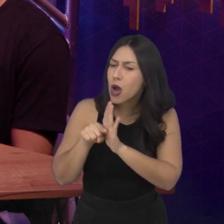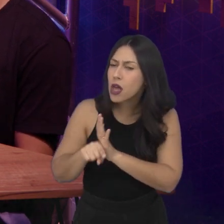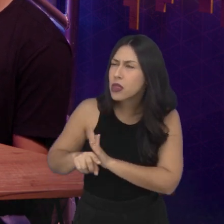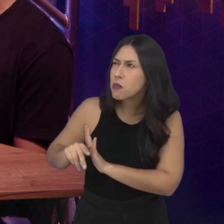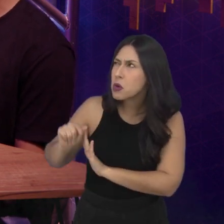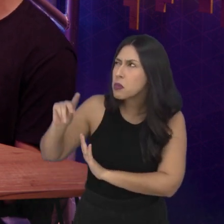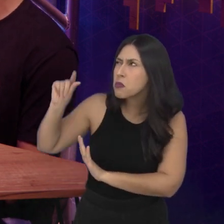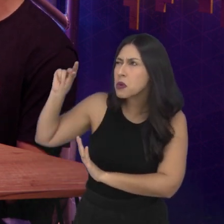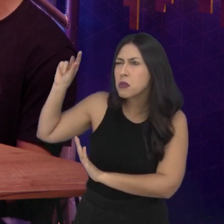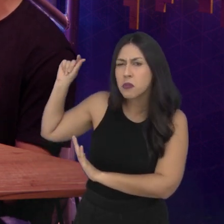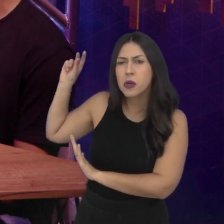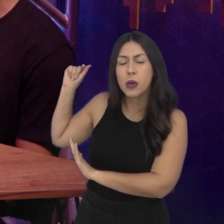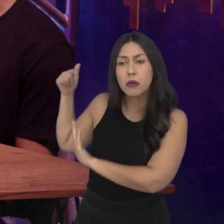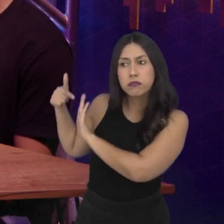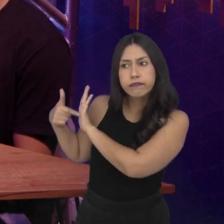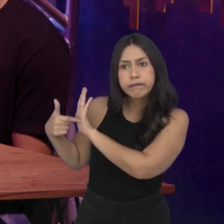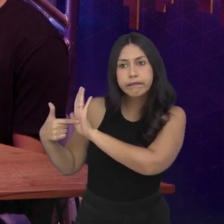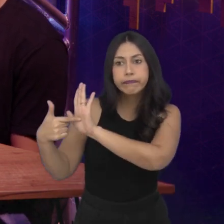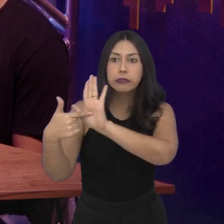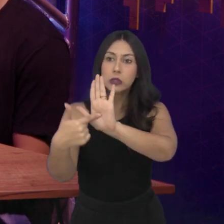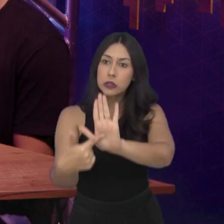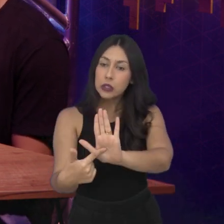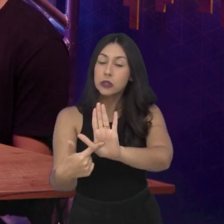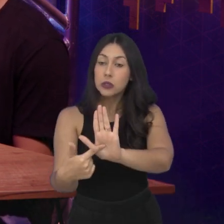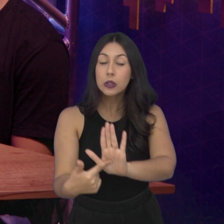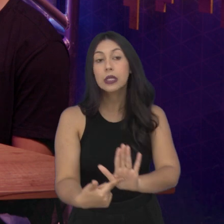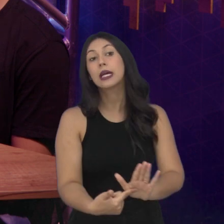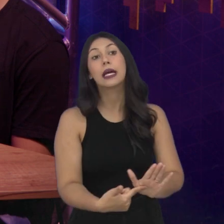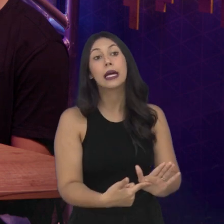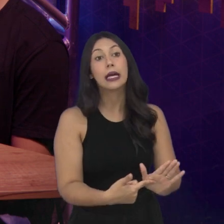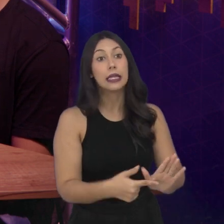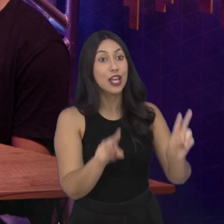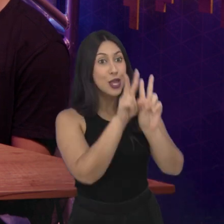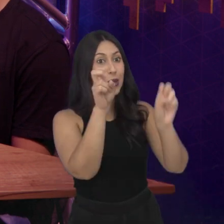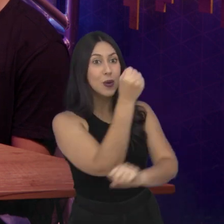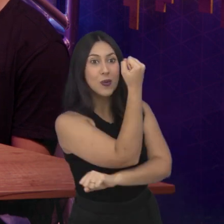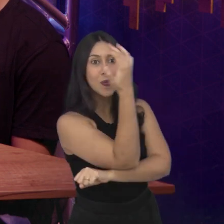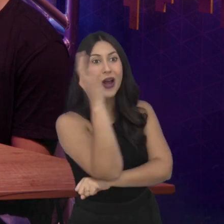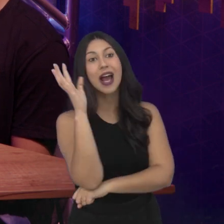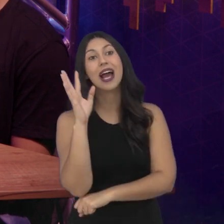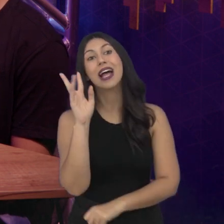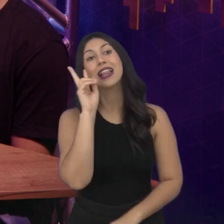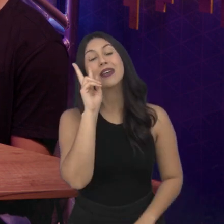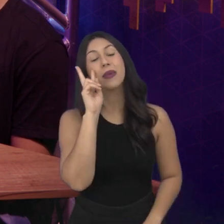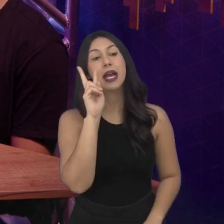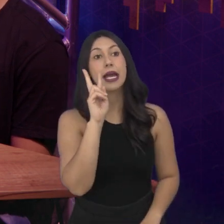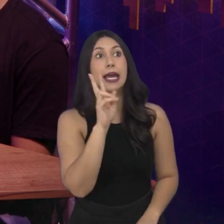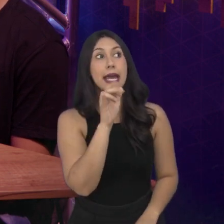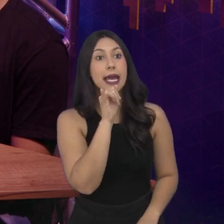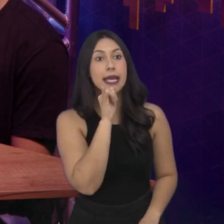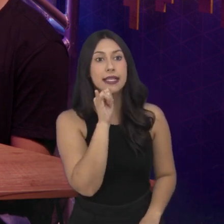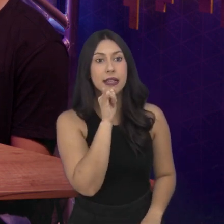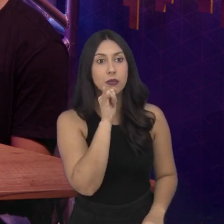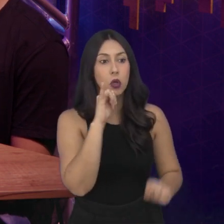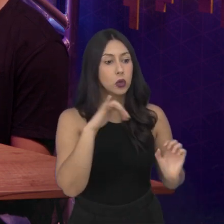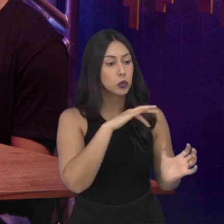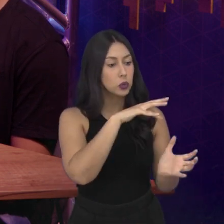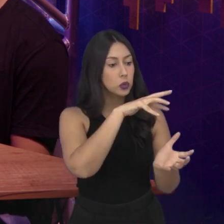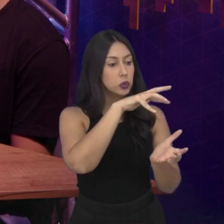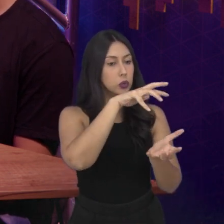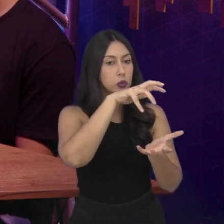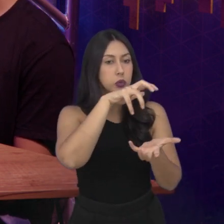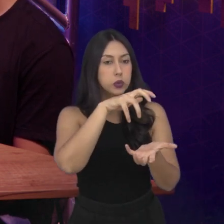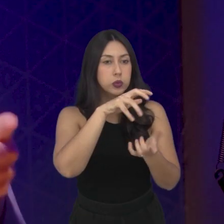pesquisas há muito tempo apontando essas questões, né? Você falou da questão ambiental e eu lembrei, a gente fala muito sobre, por exemplo, aquecimento